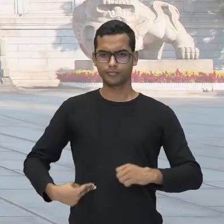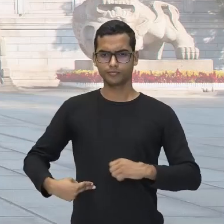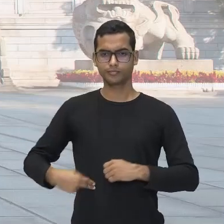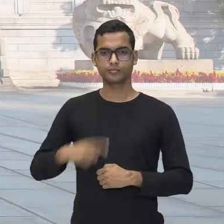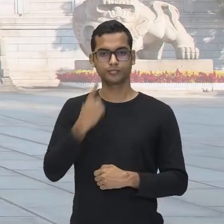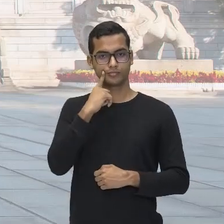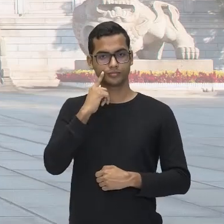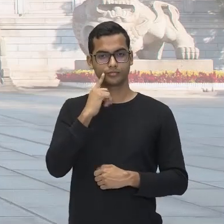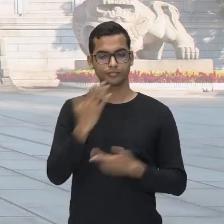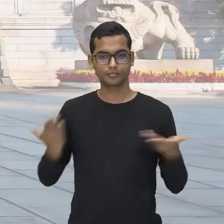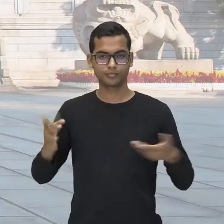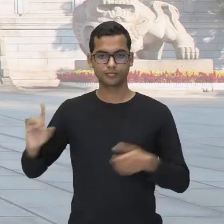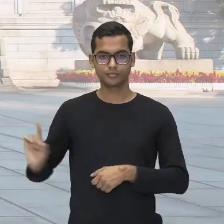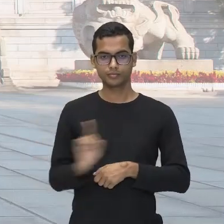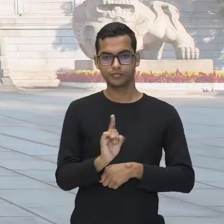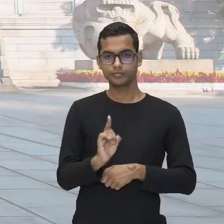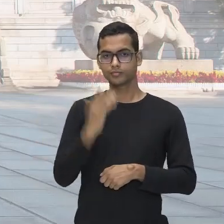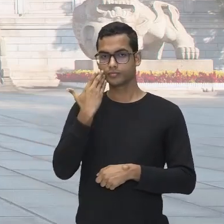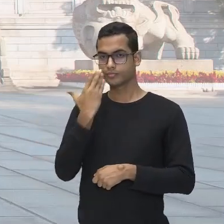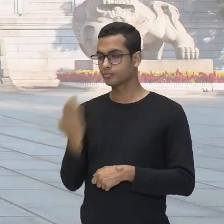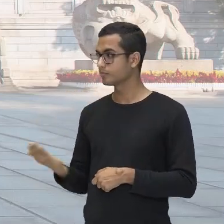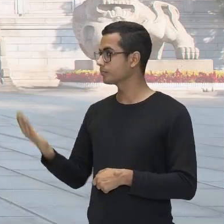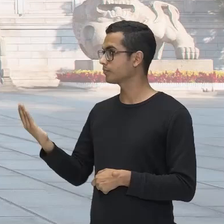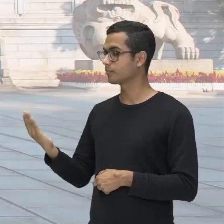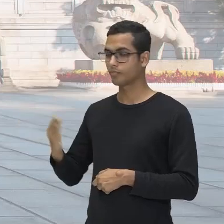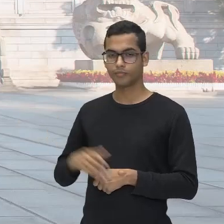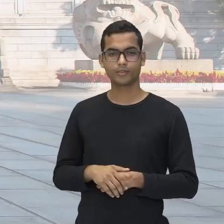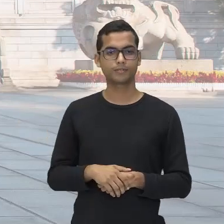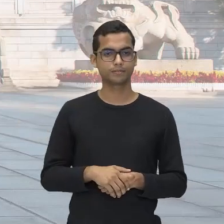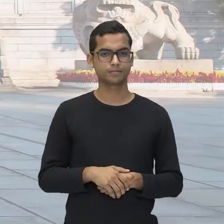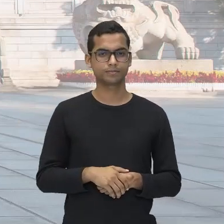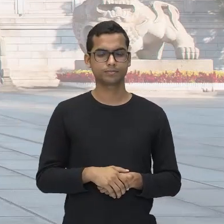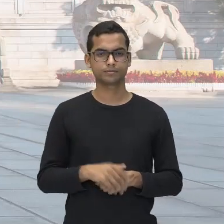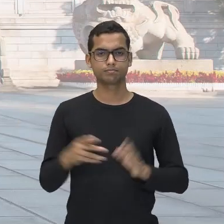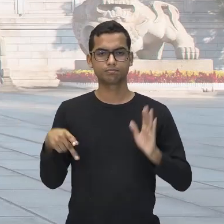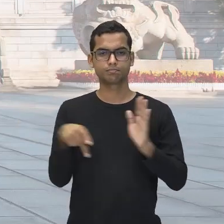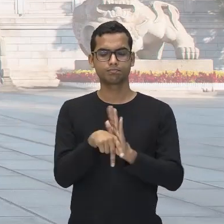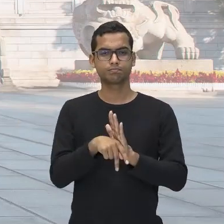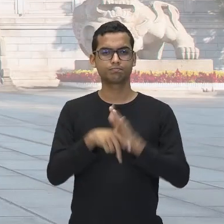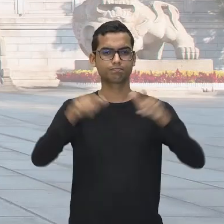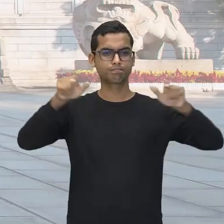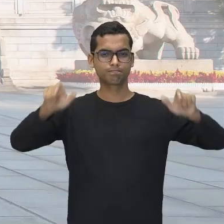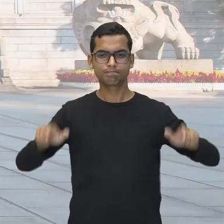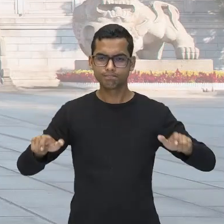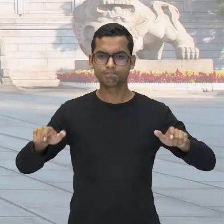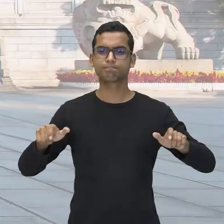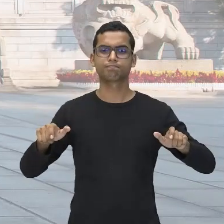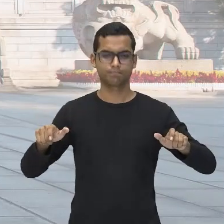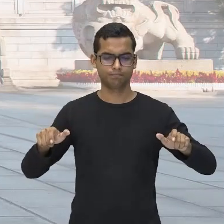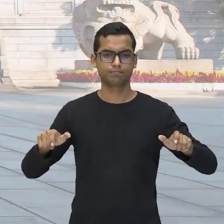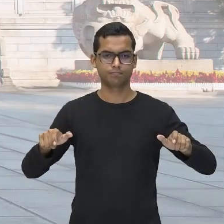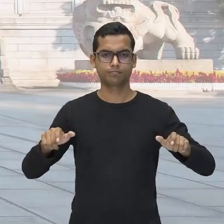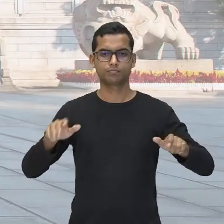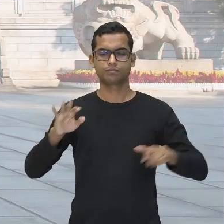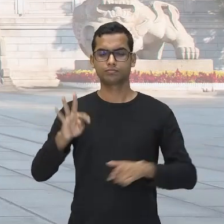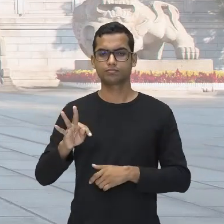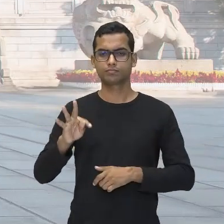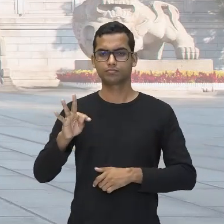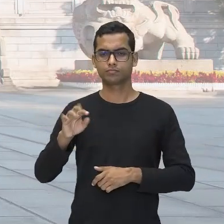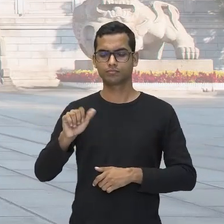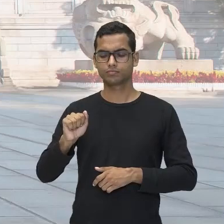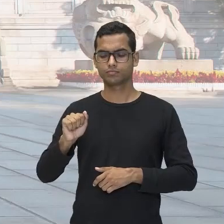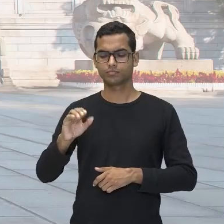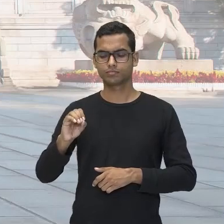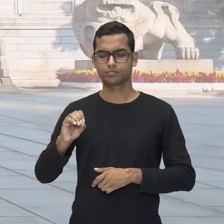China, literalmente. Né? Nós temos aí um templo taoísta. E aqui ao meu lado,